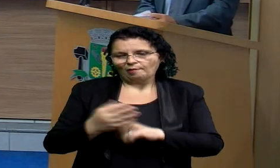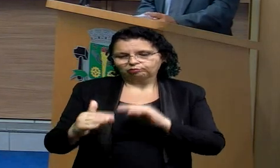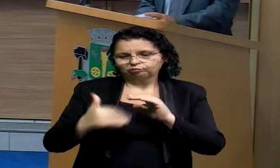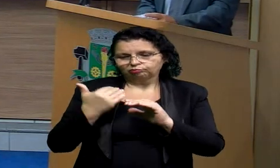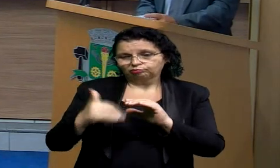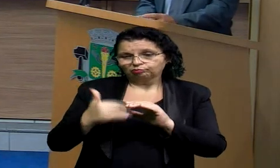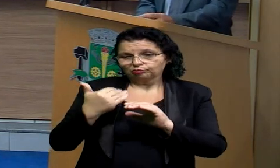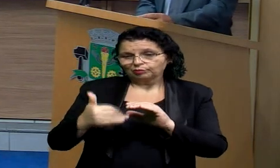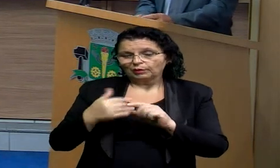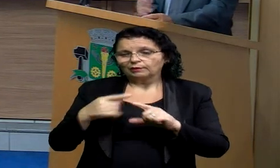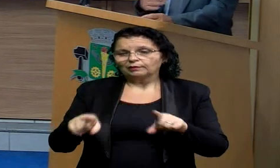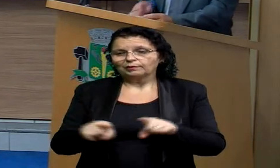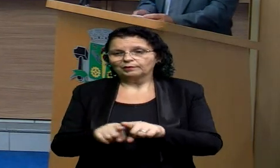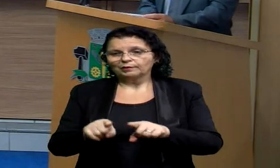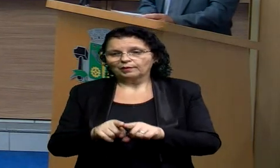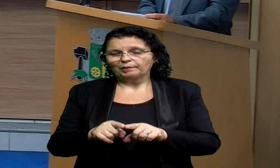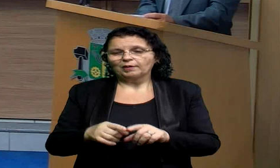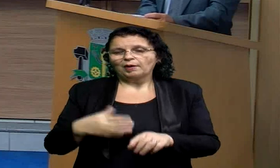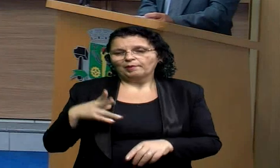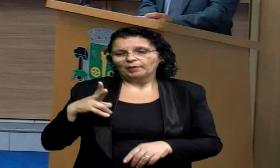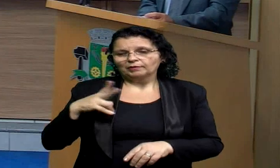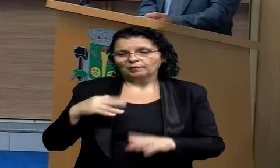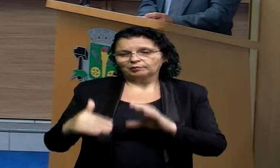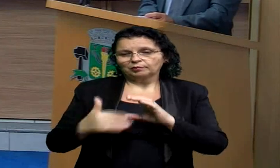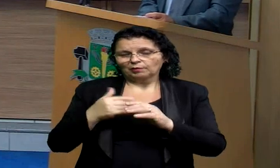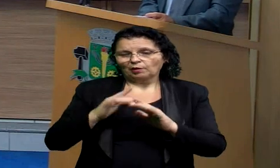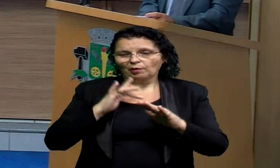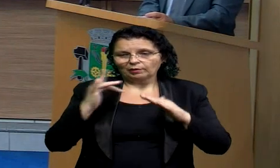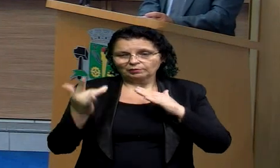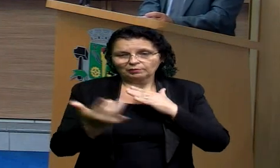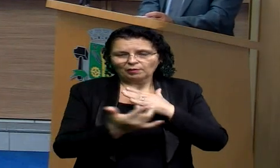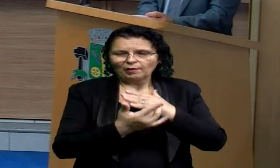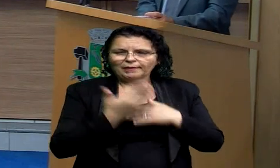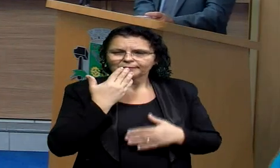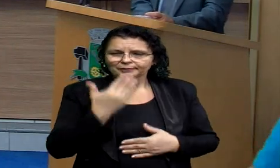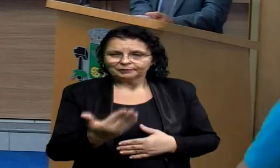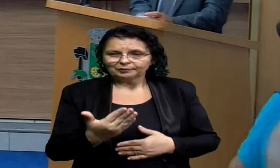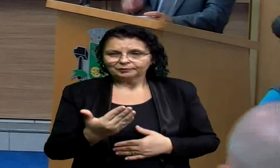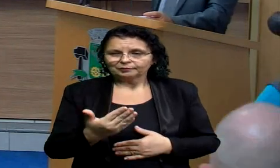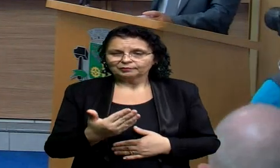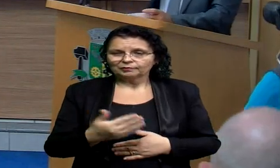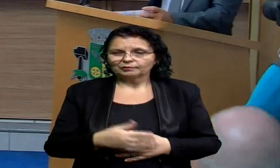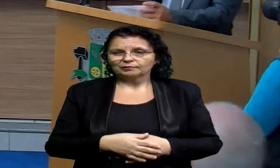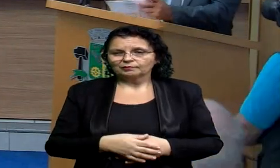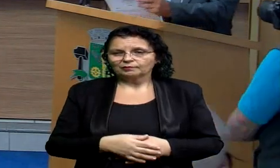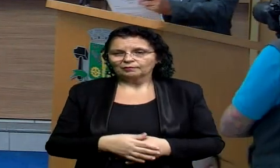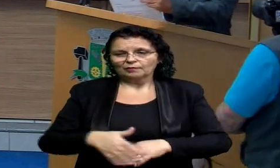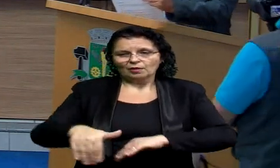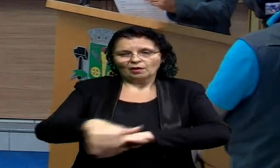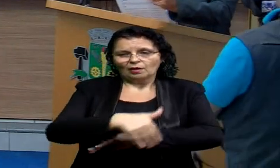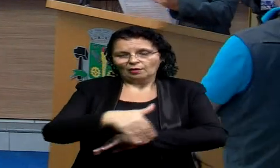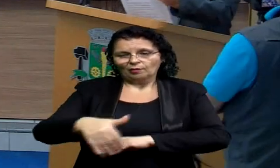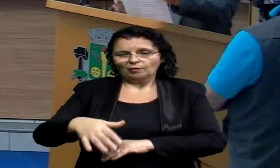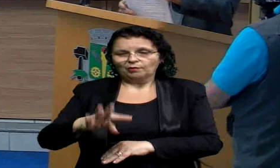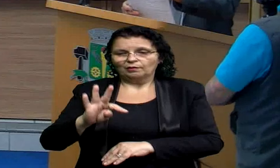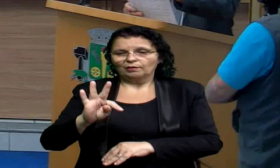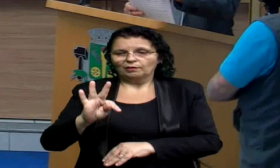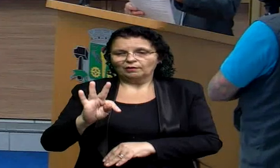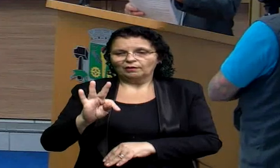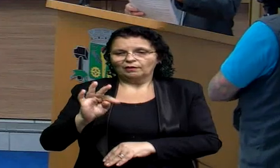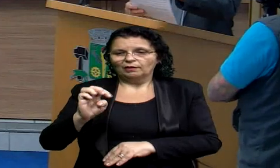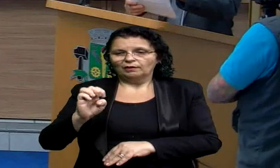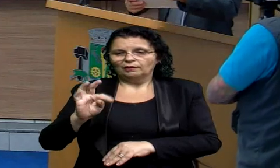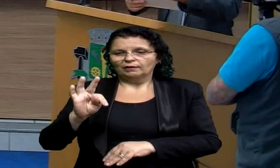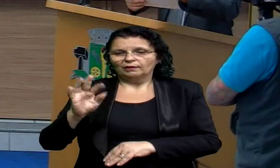gabinete através do meu WhatsApp das nossas redes sociais que na rua rega